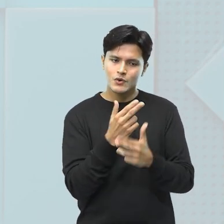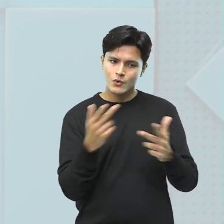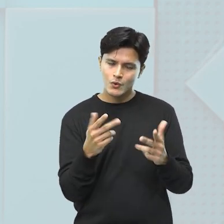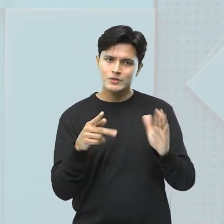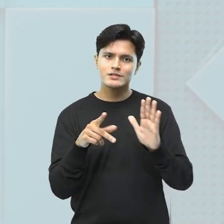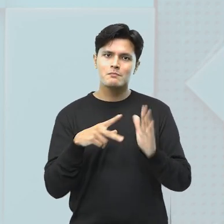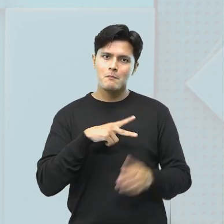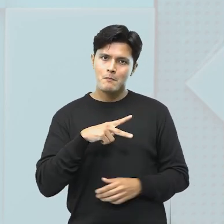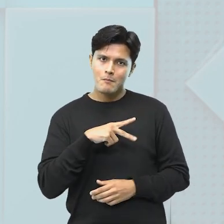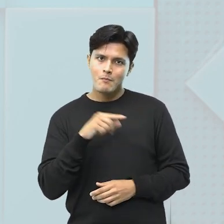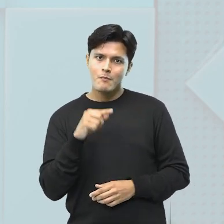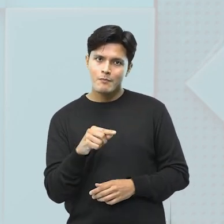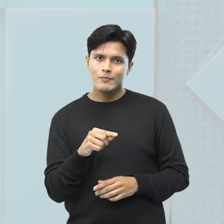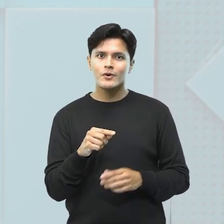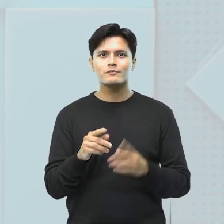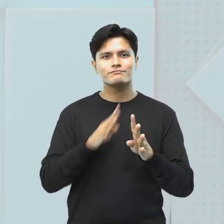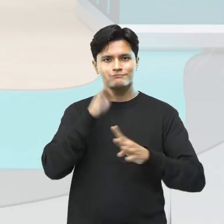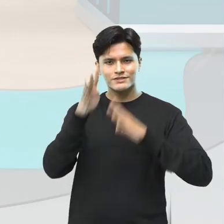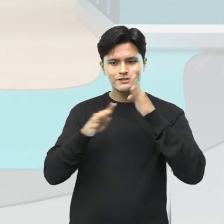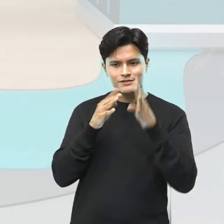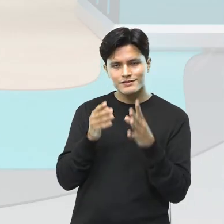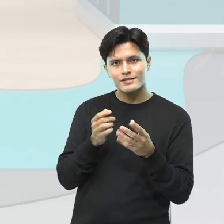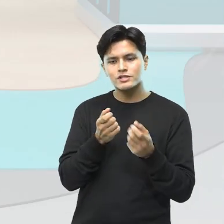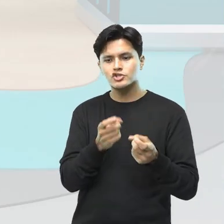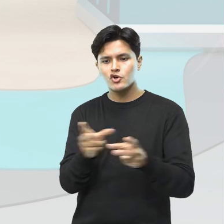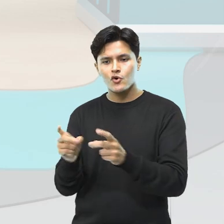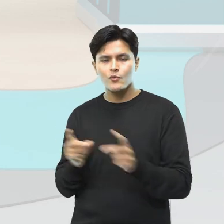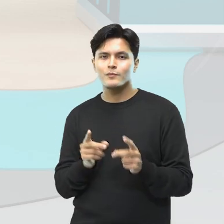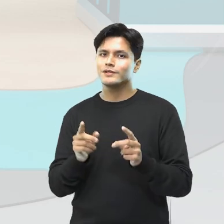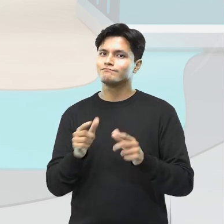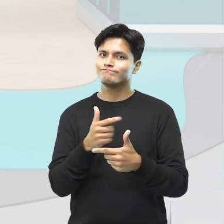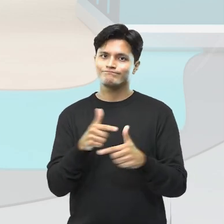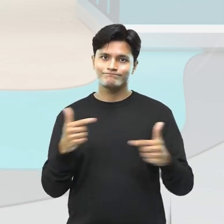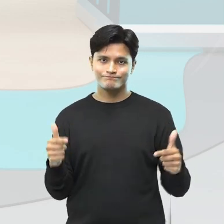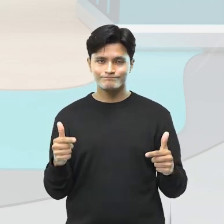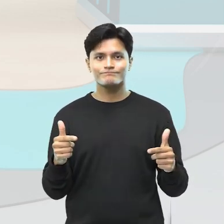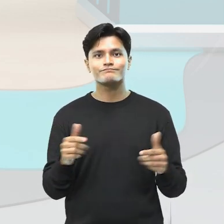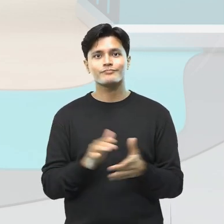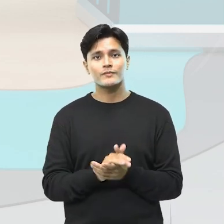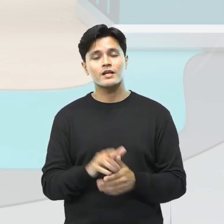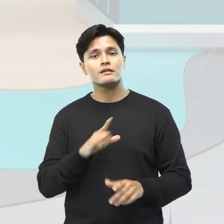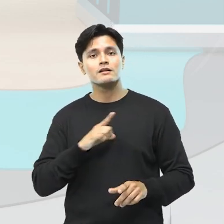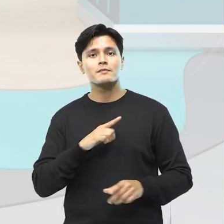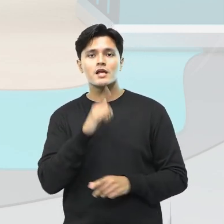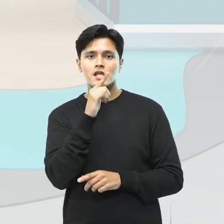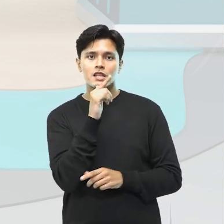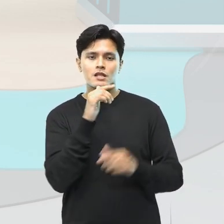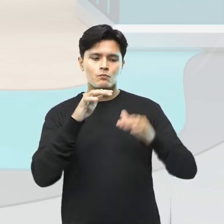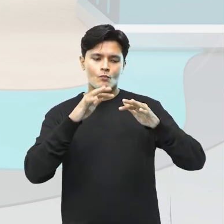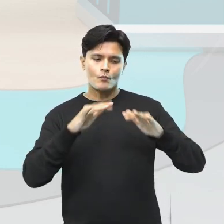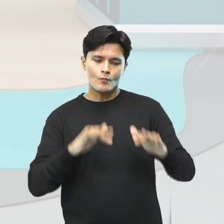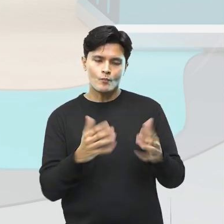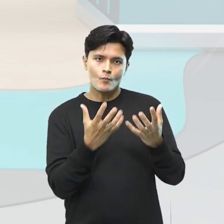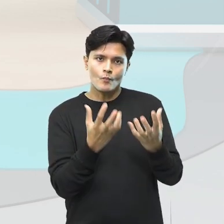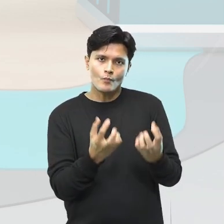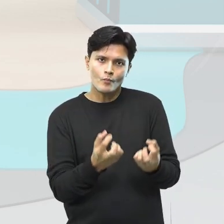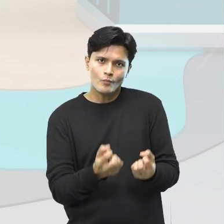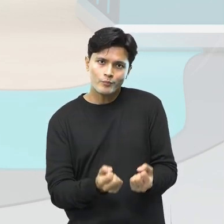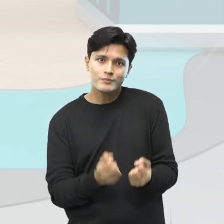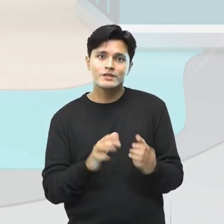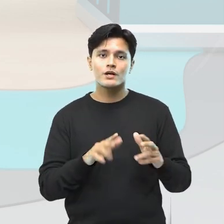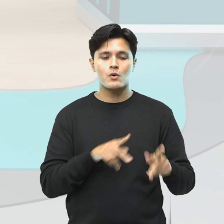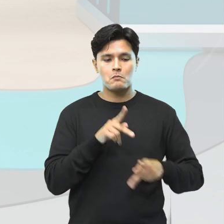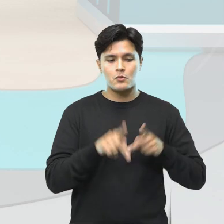muito excedente para comercialização. As recorrentes secas que ocorriam faziam com que a população fosse forçada